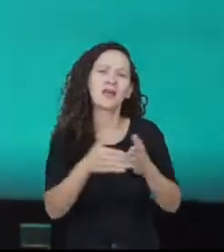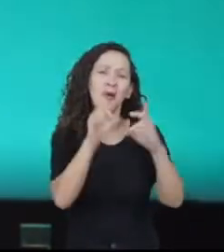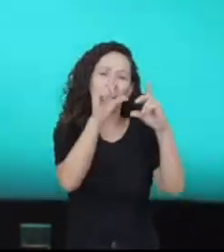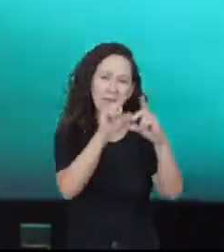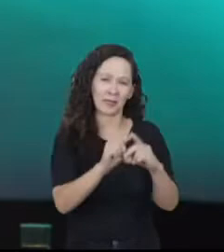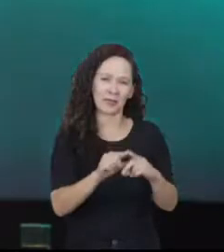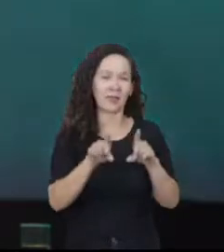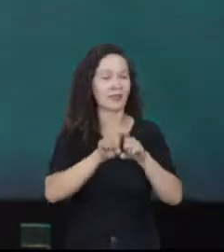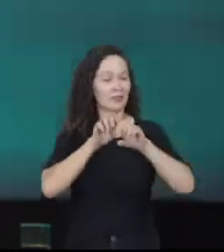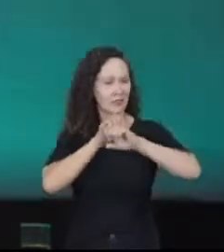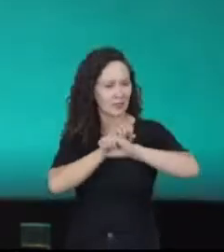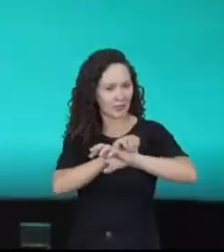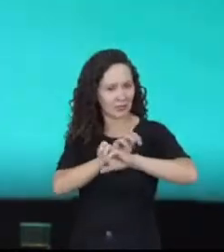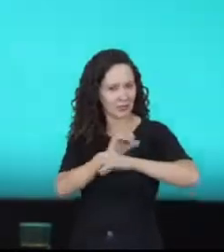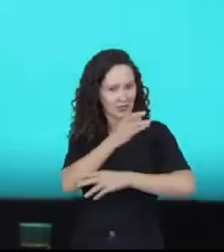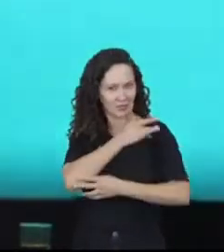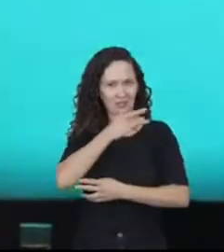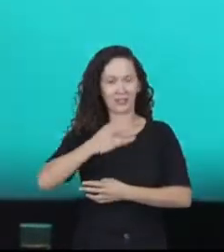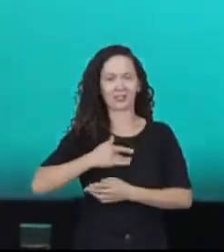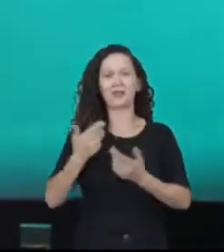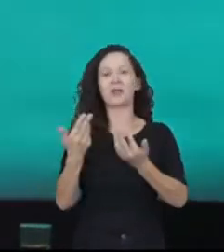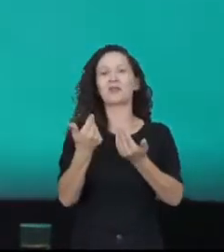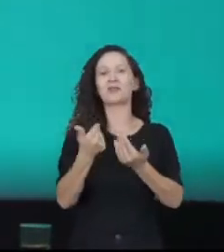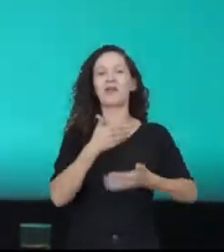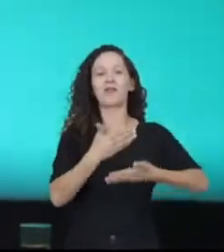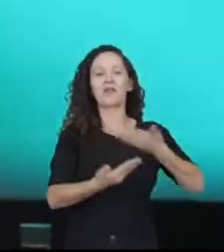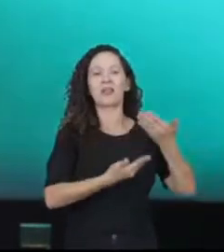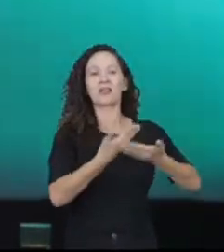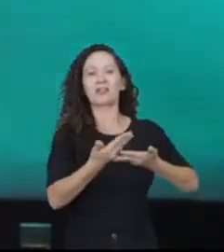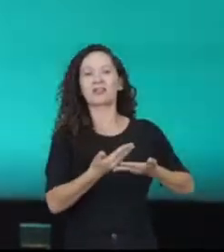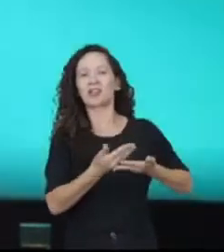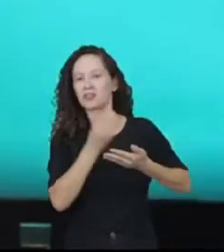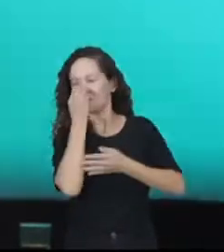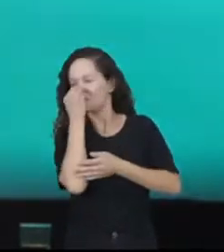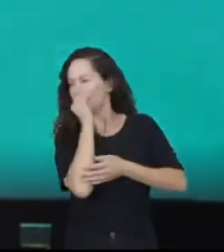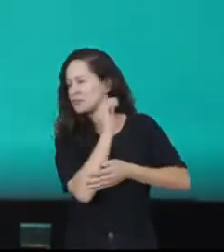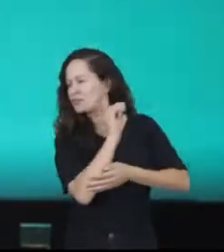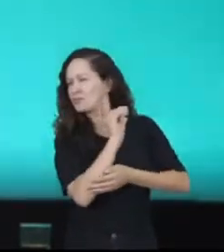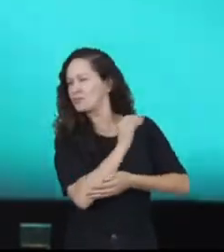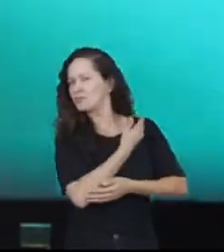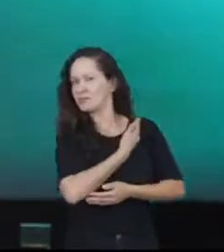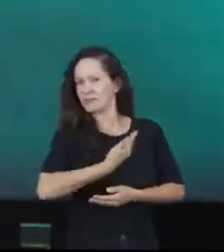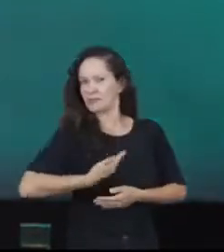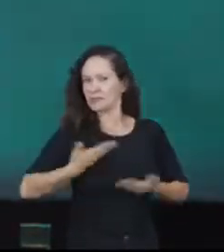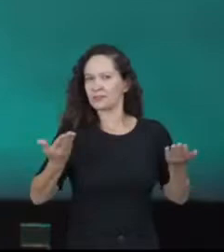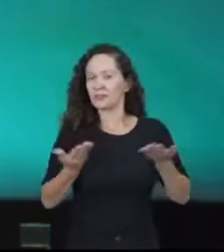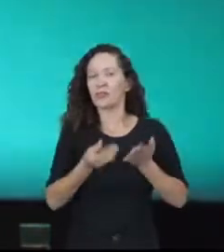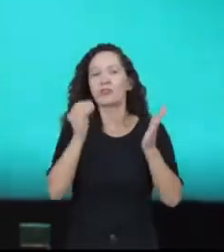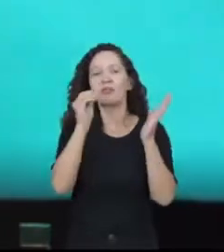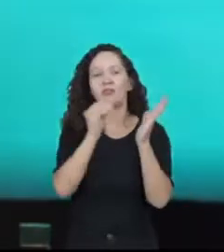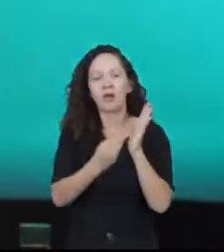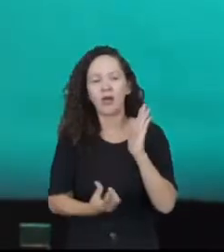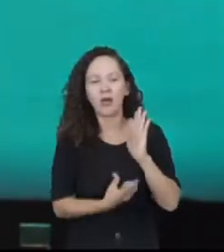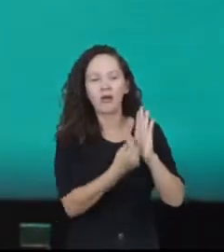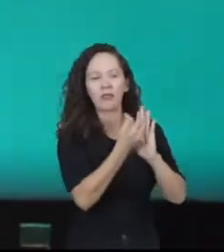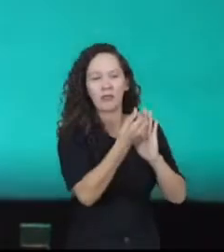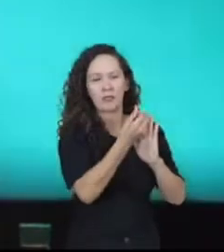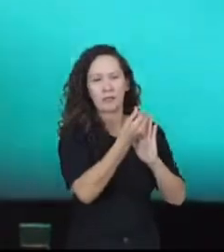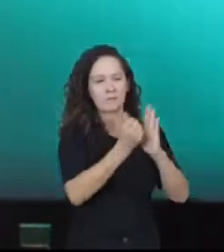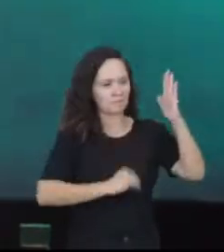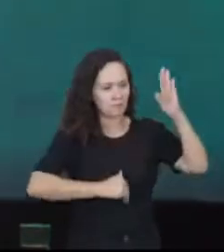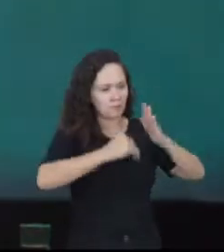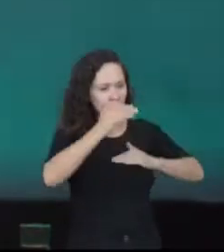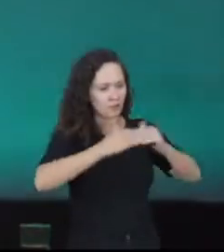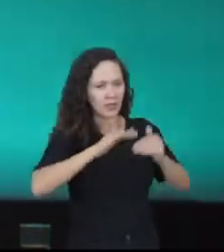a saúde tem sido tratada como descaso pelo governo. Hoje falta investimento, profissionais da saúde